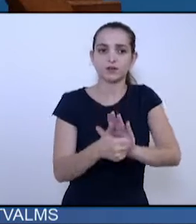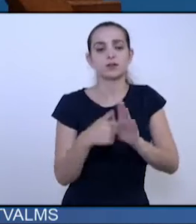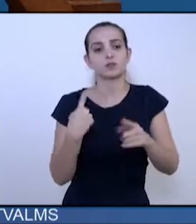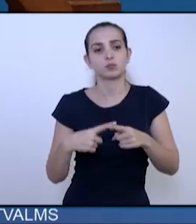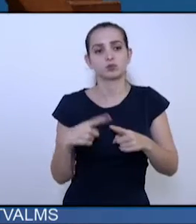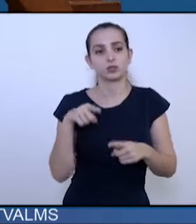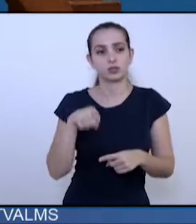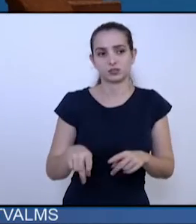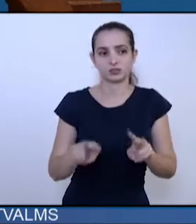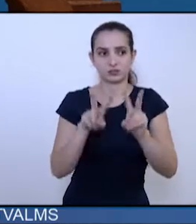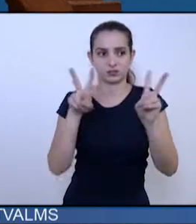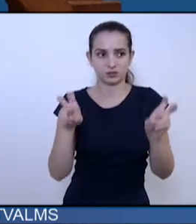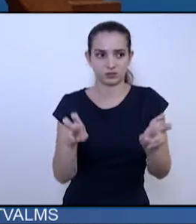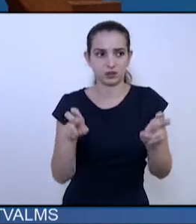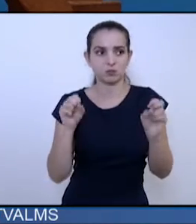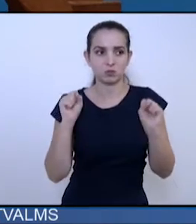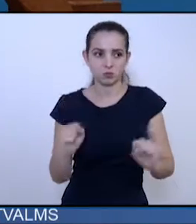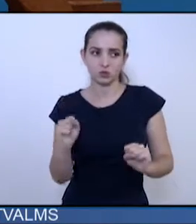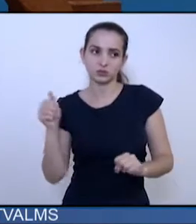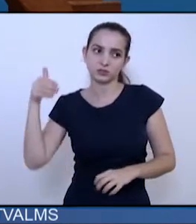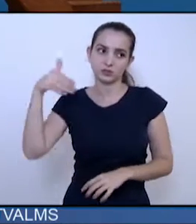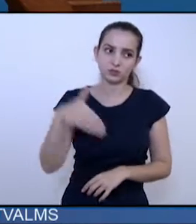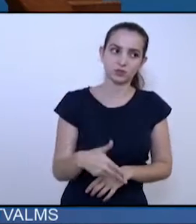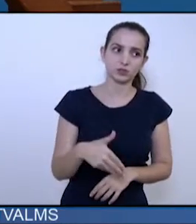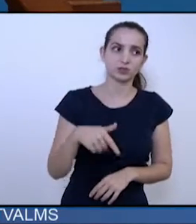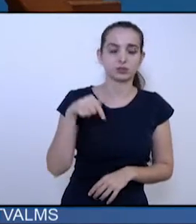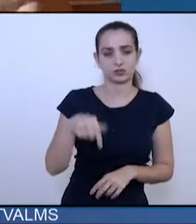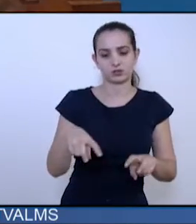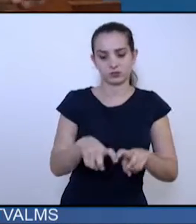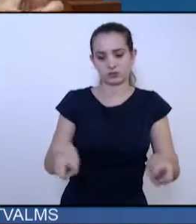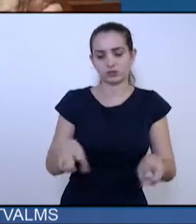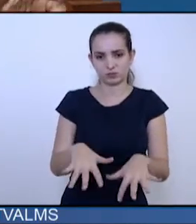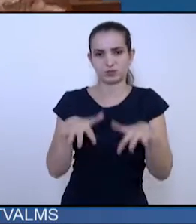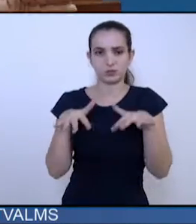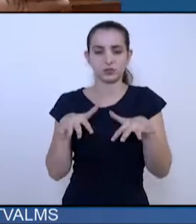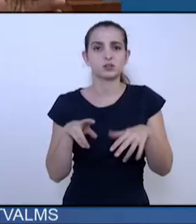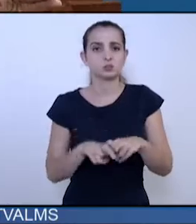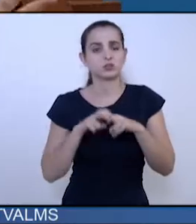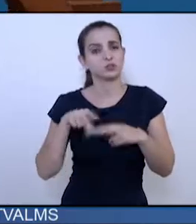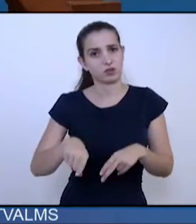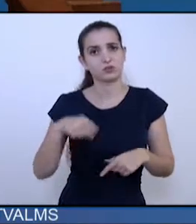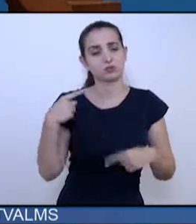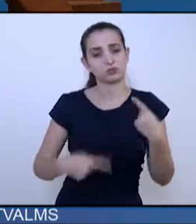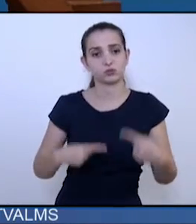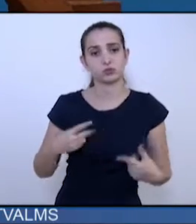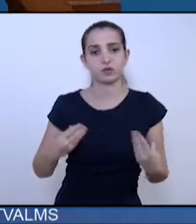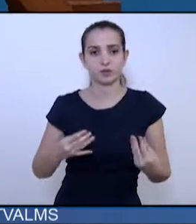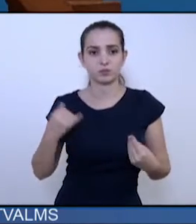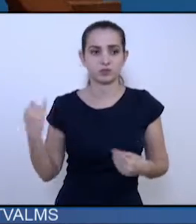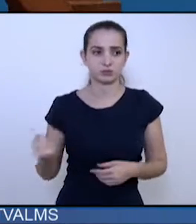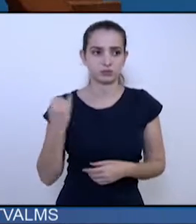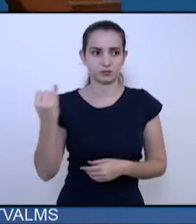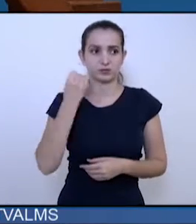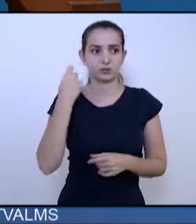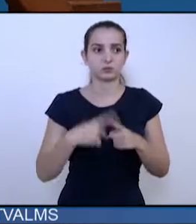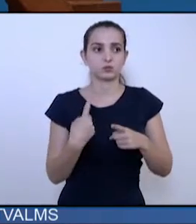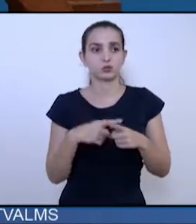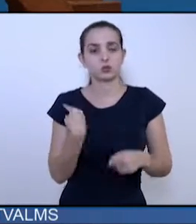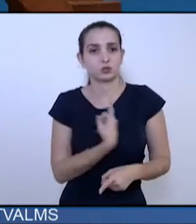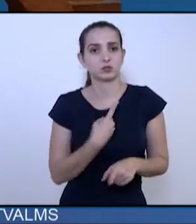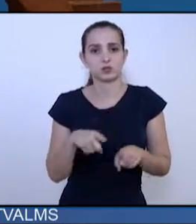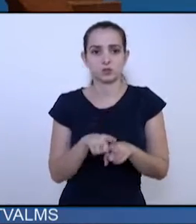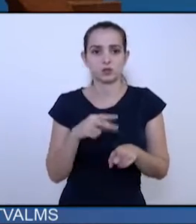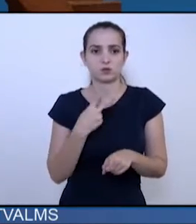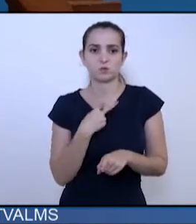assunto seja trazido a plenário. Então, eu acho que a discussão é absolutamente pertinente, claro, porque também nós não poderíamos transformar essa casa